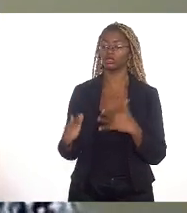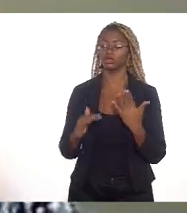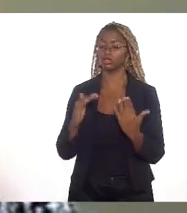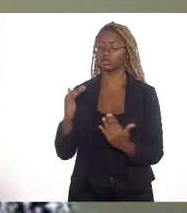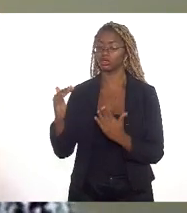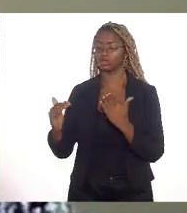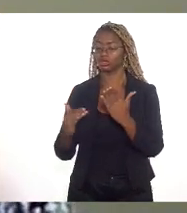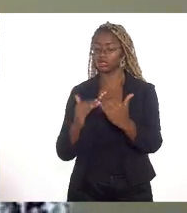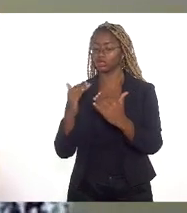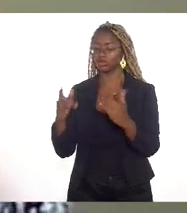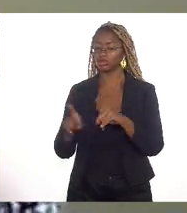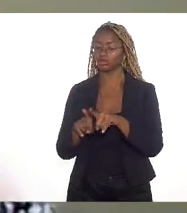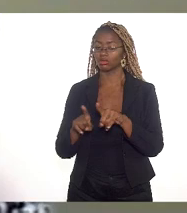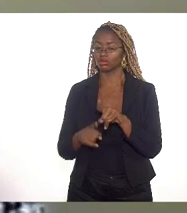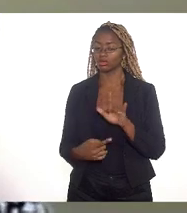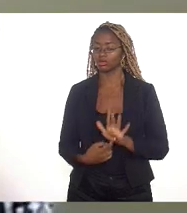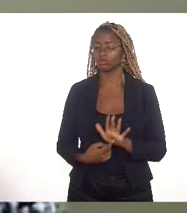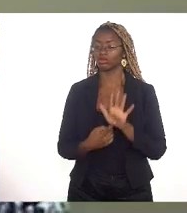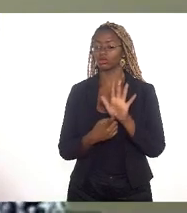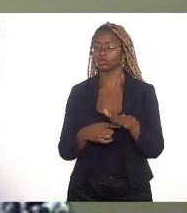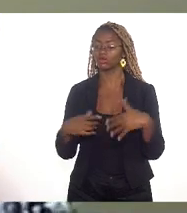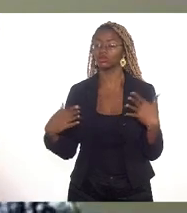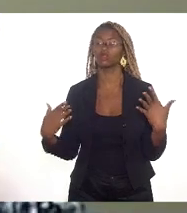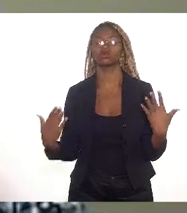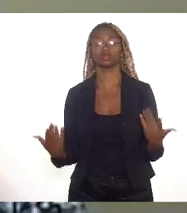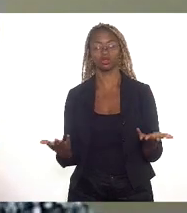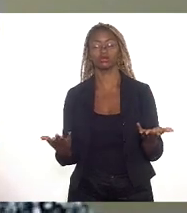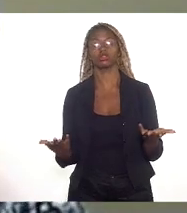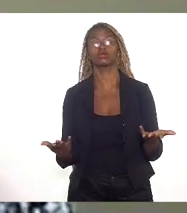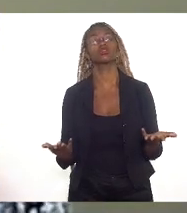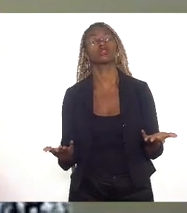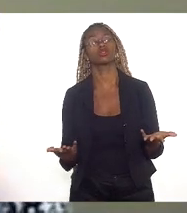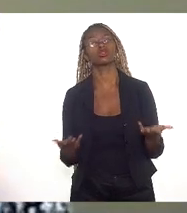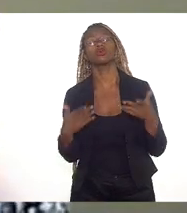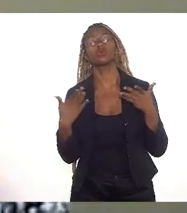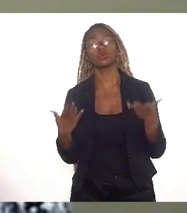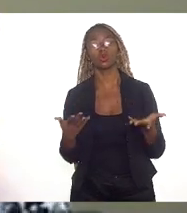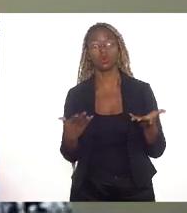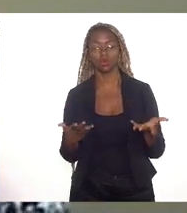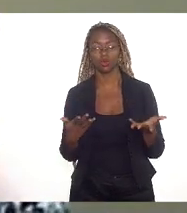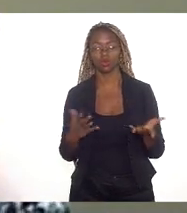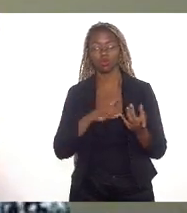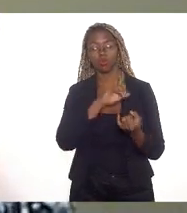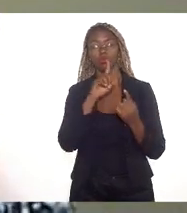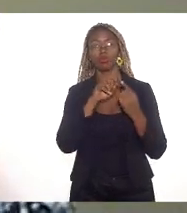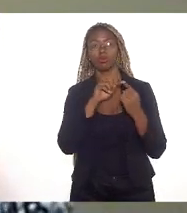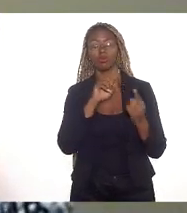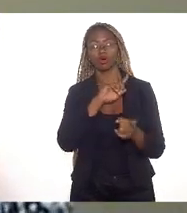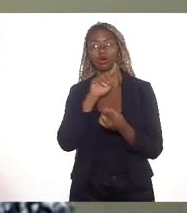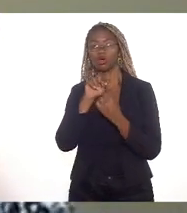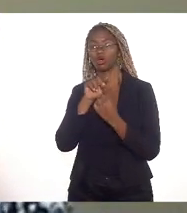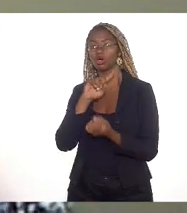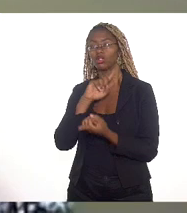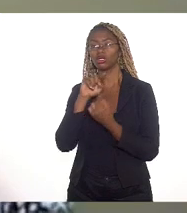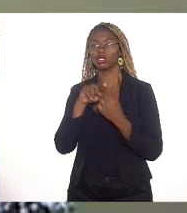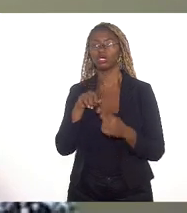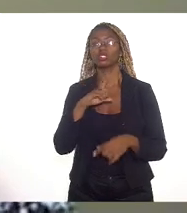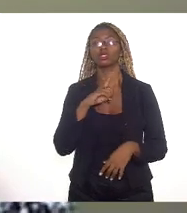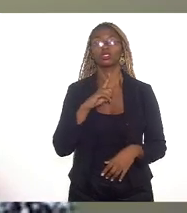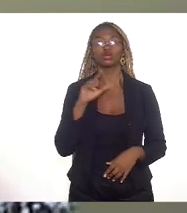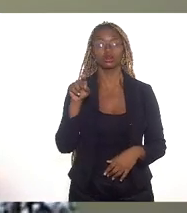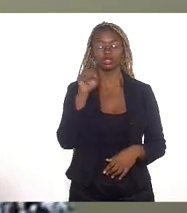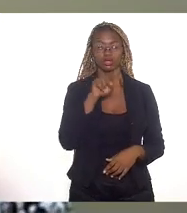desenvolvidas e demonstrando também quais são os pressupostos, né? Quais são os objetivos que tem o governo